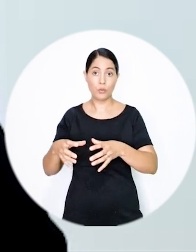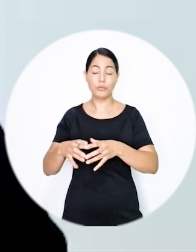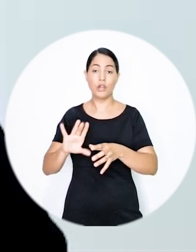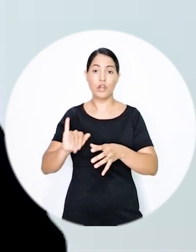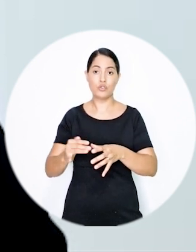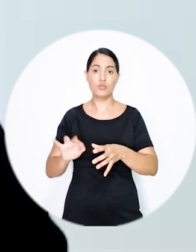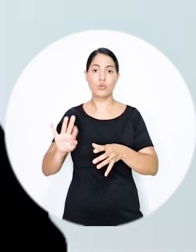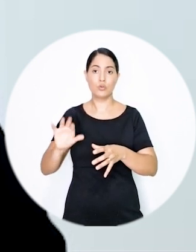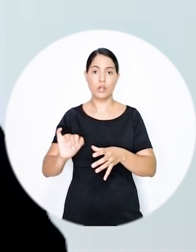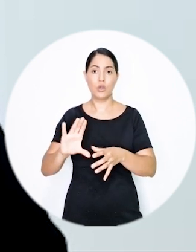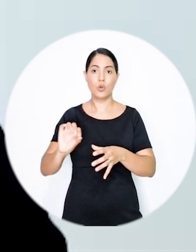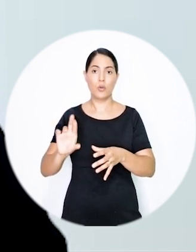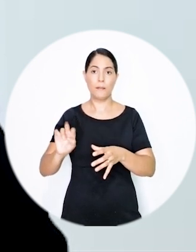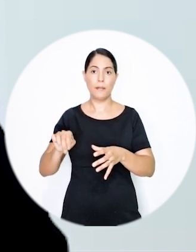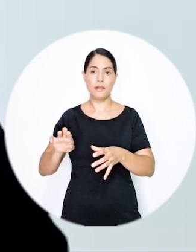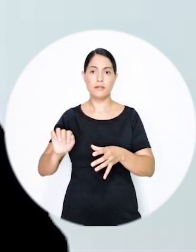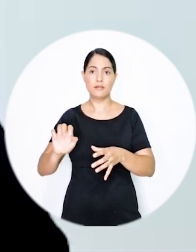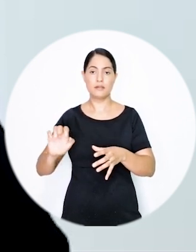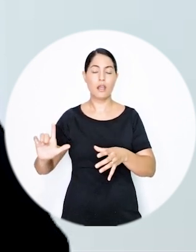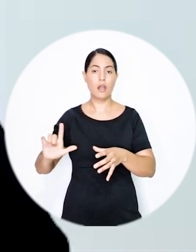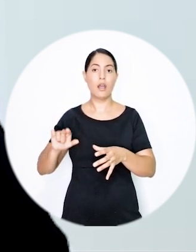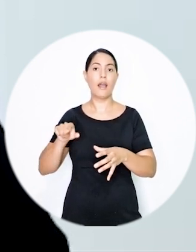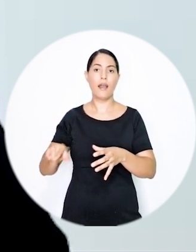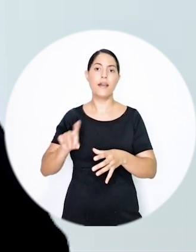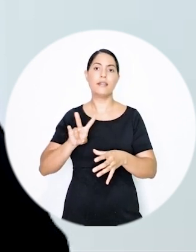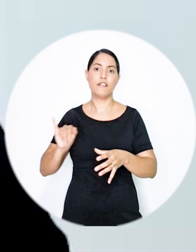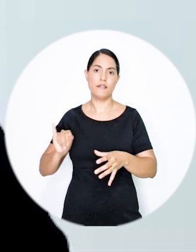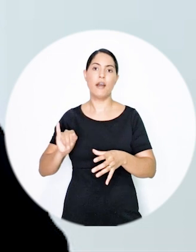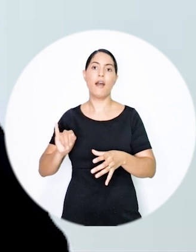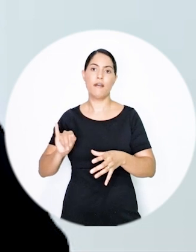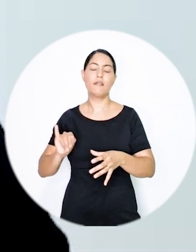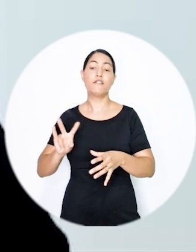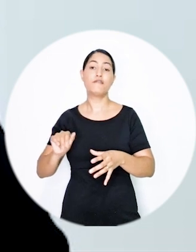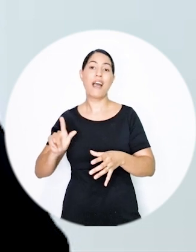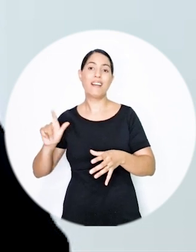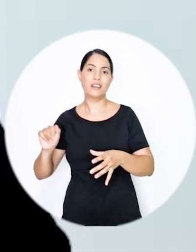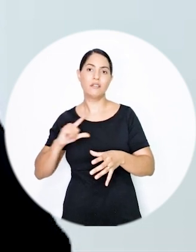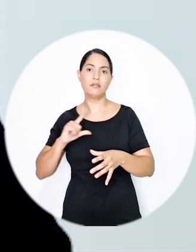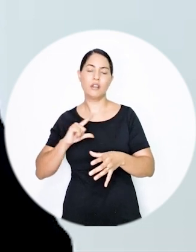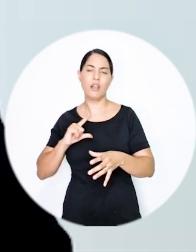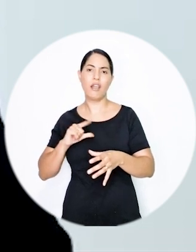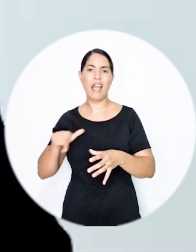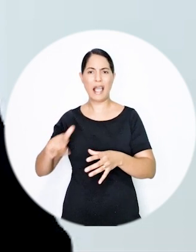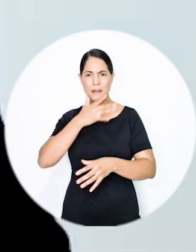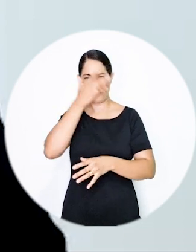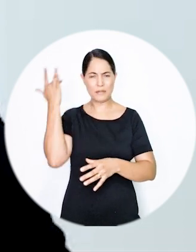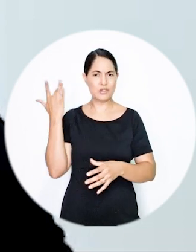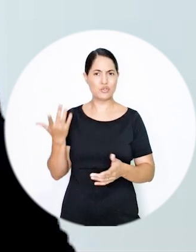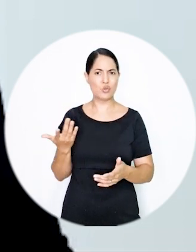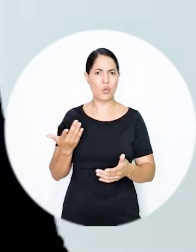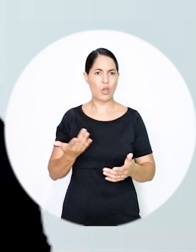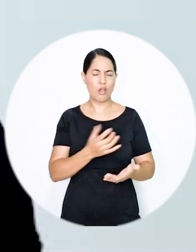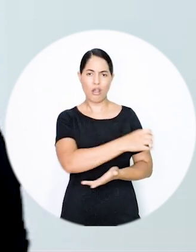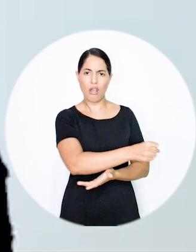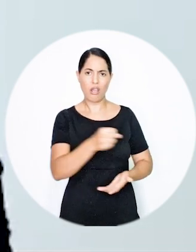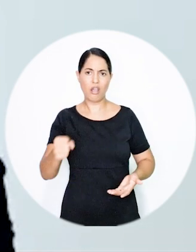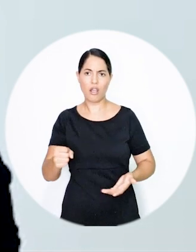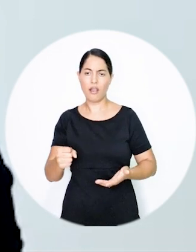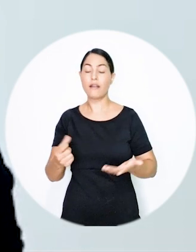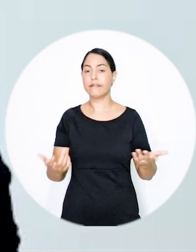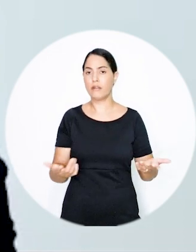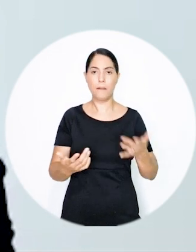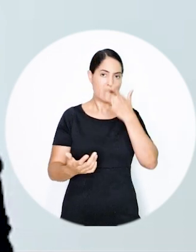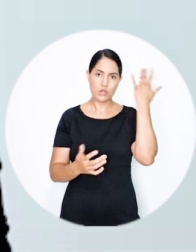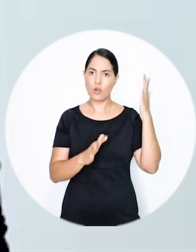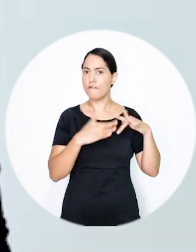a junta comercial, tem uma vaga para advocacia que é remunerada, então parentes e sócios dos diretores da